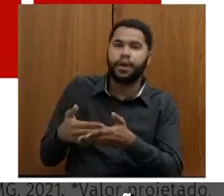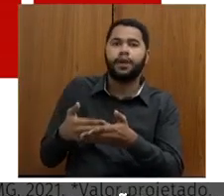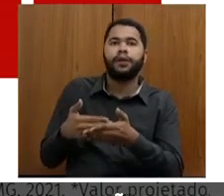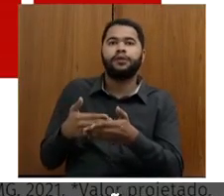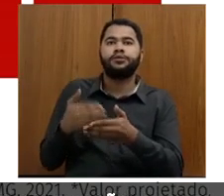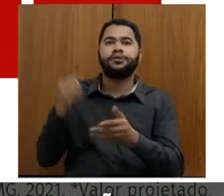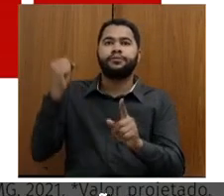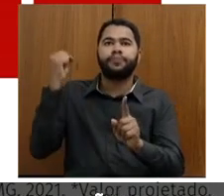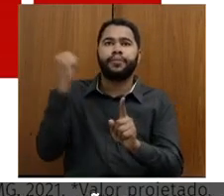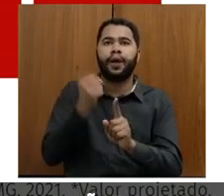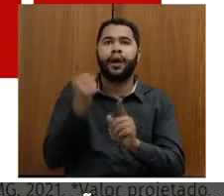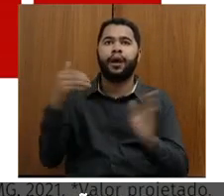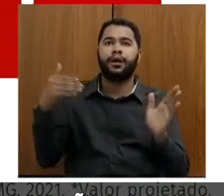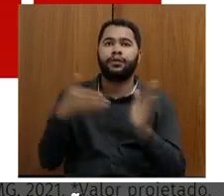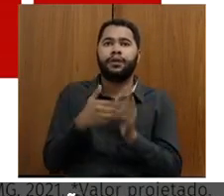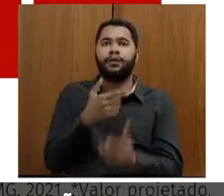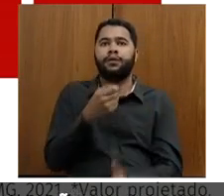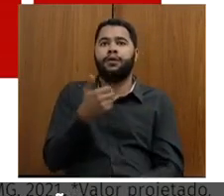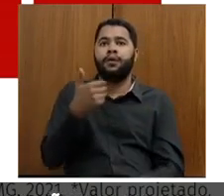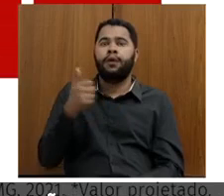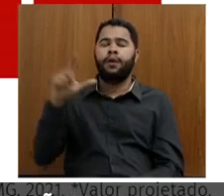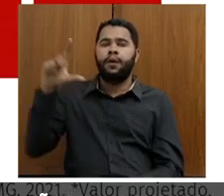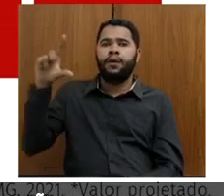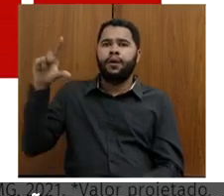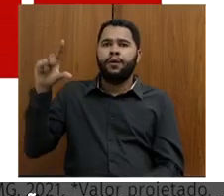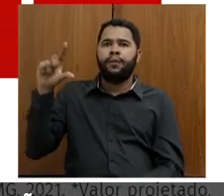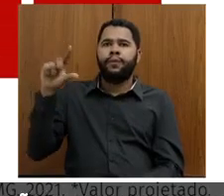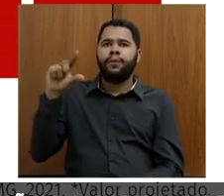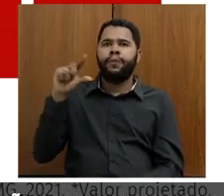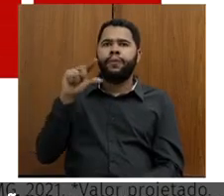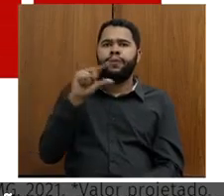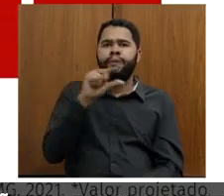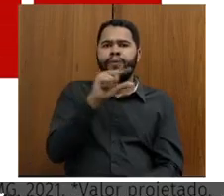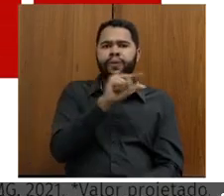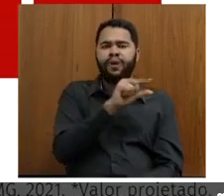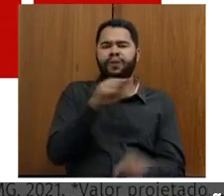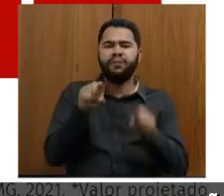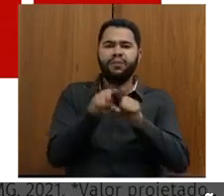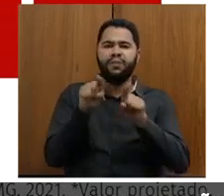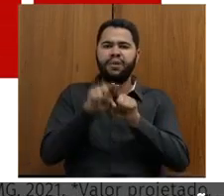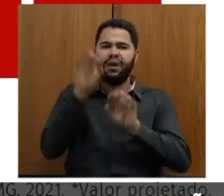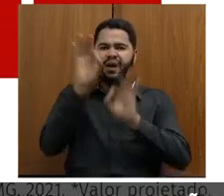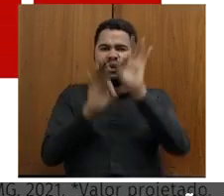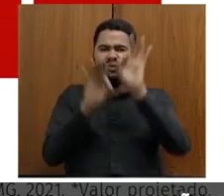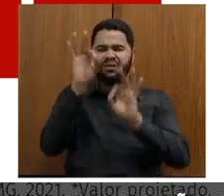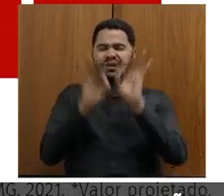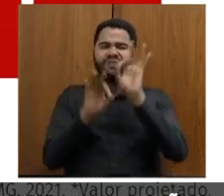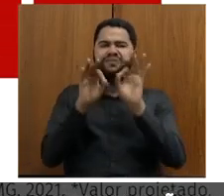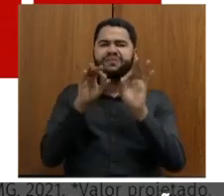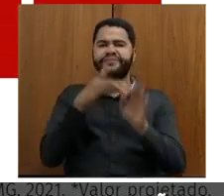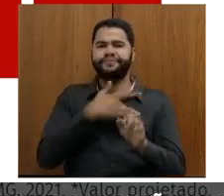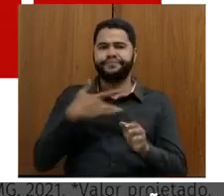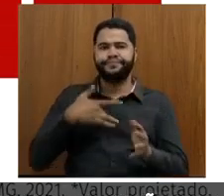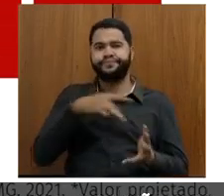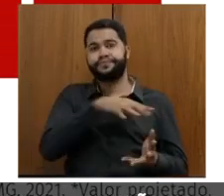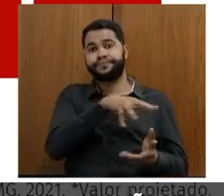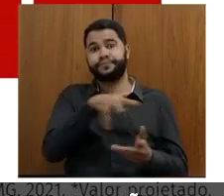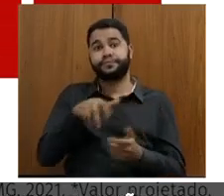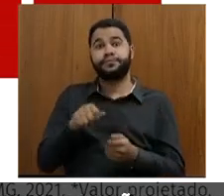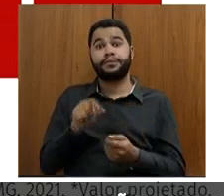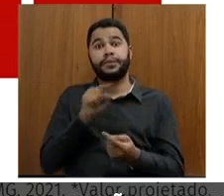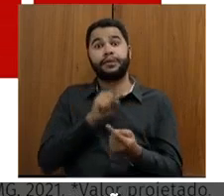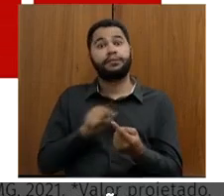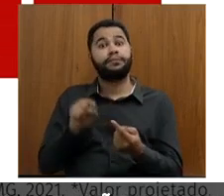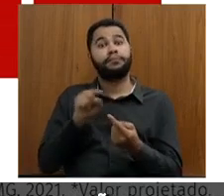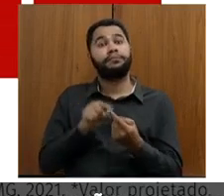né de 2015 a2021 ver caindo nós estamos chegando a taxa da Organização Mundial da Saúde a meta Isso aqui é uma